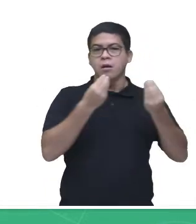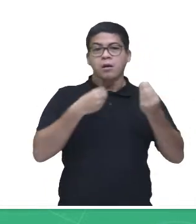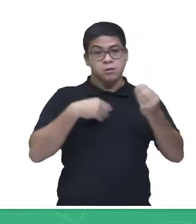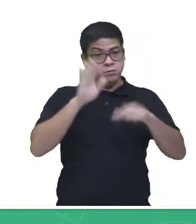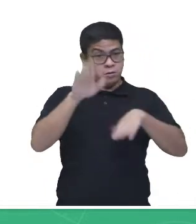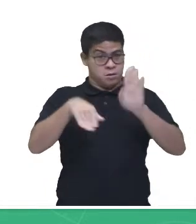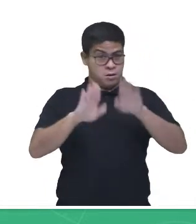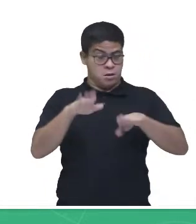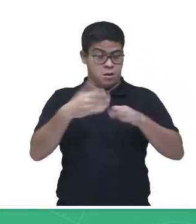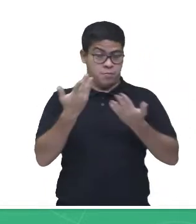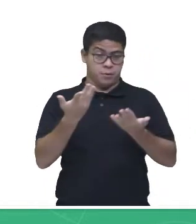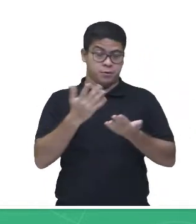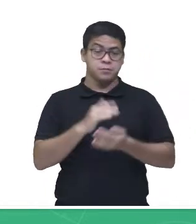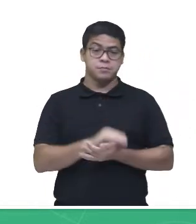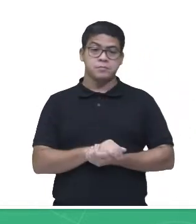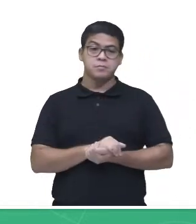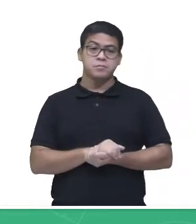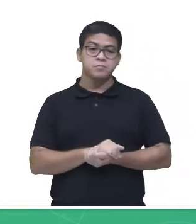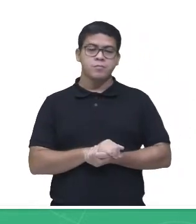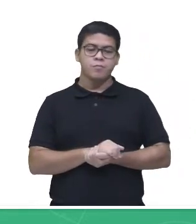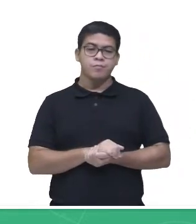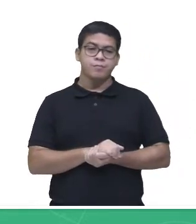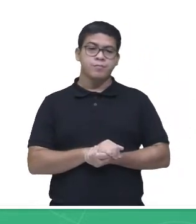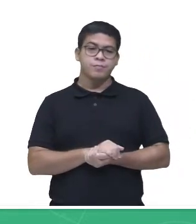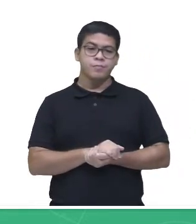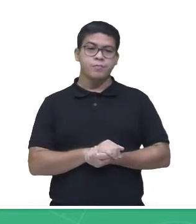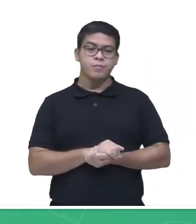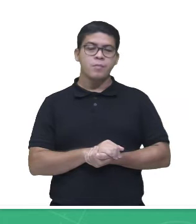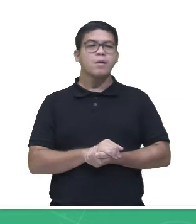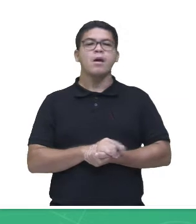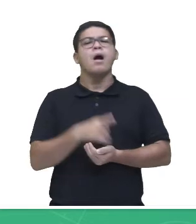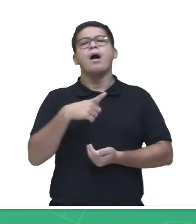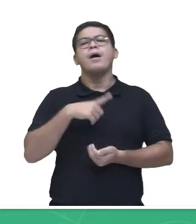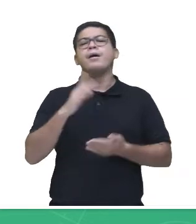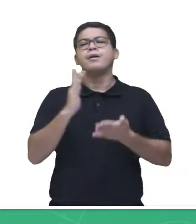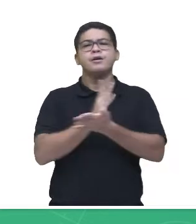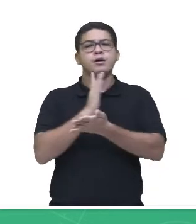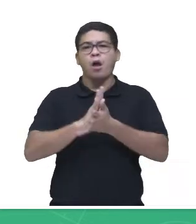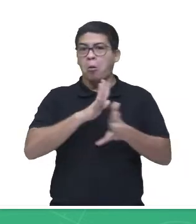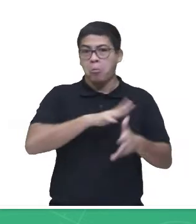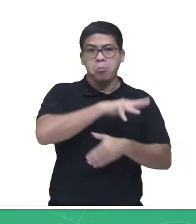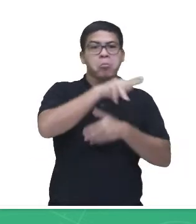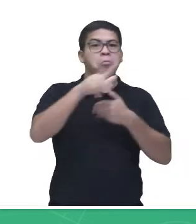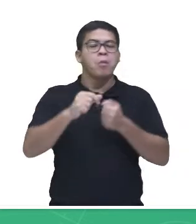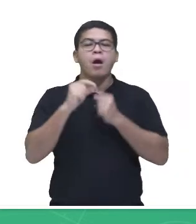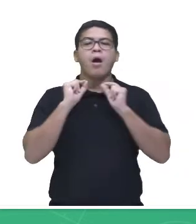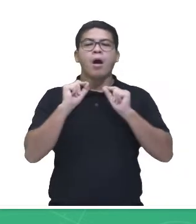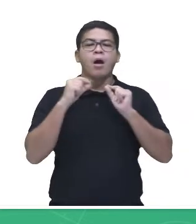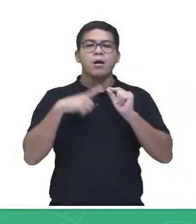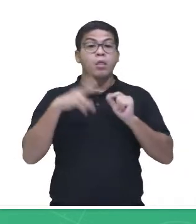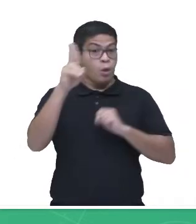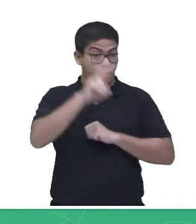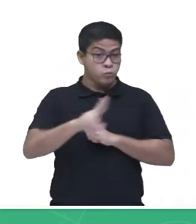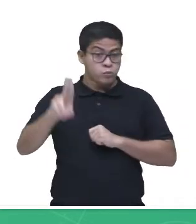Então, de maneira general, pode dizer-se que esta forma verbal se usa